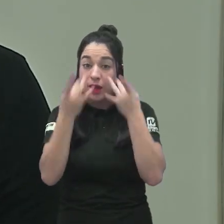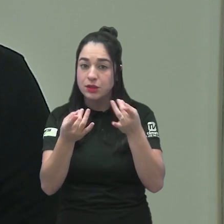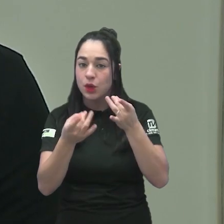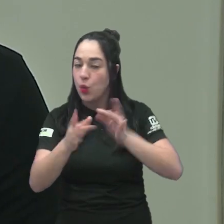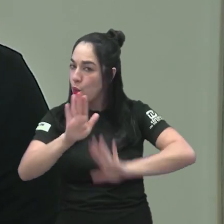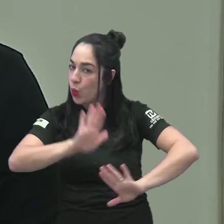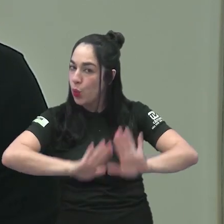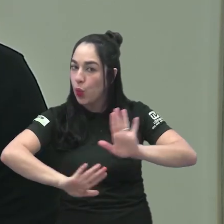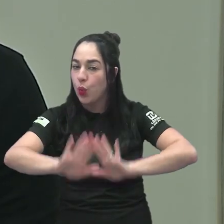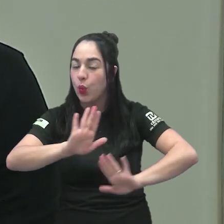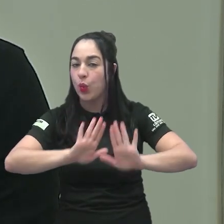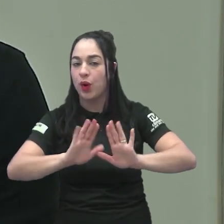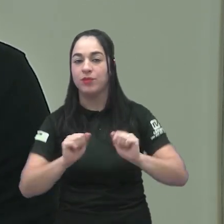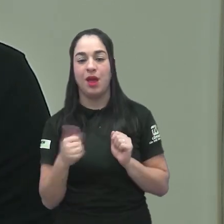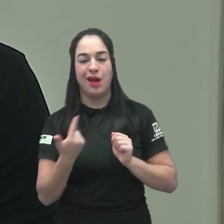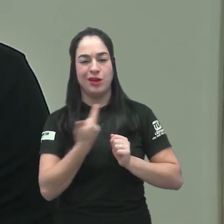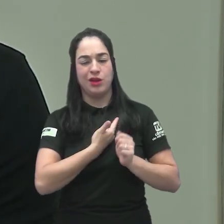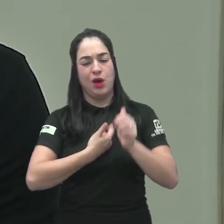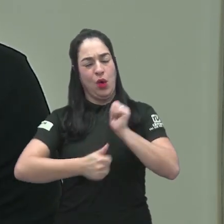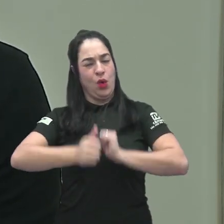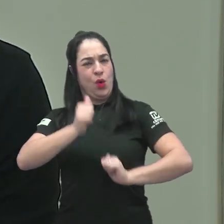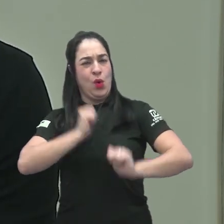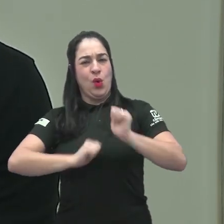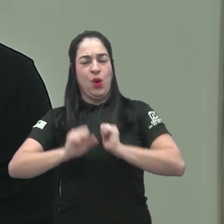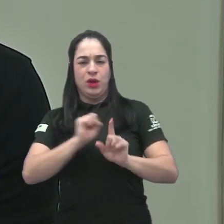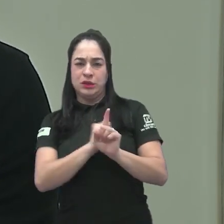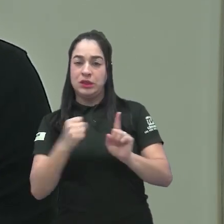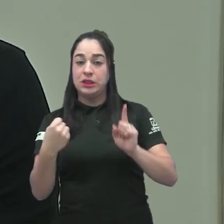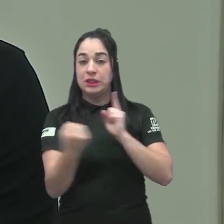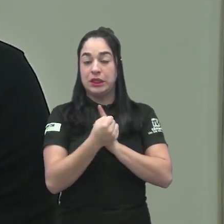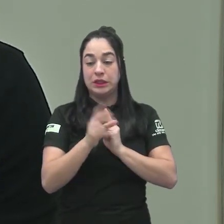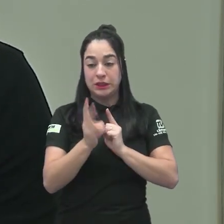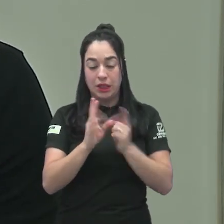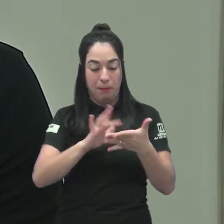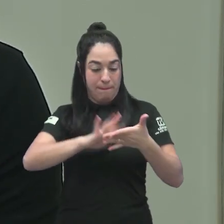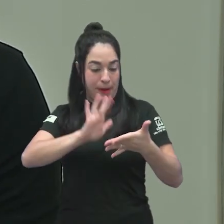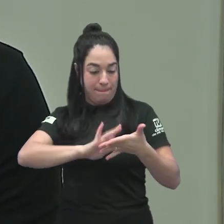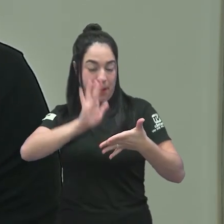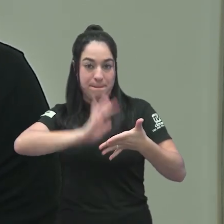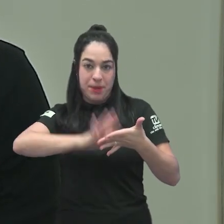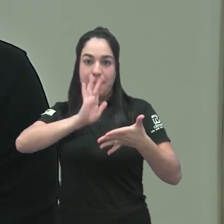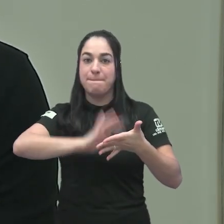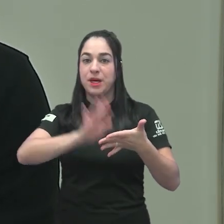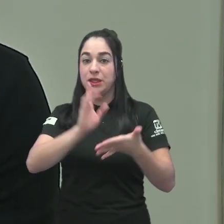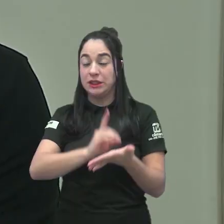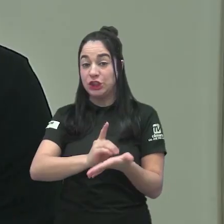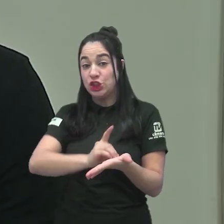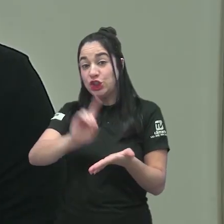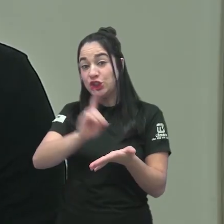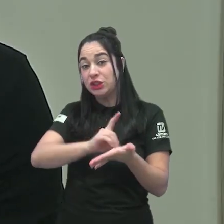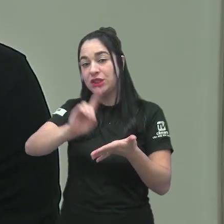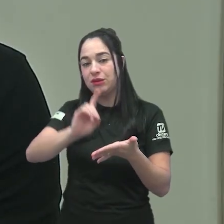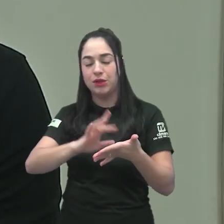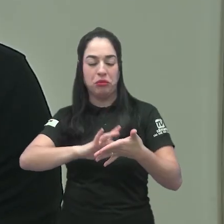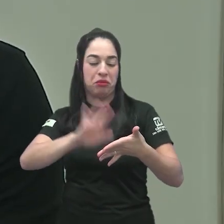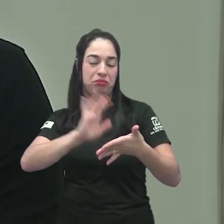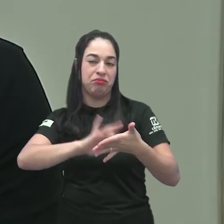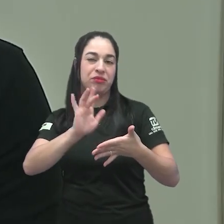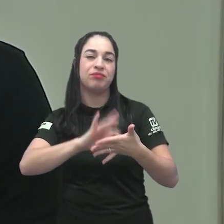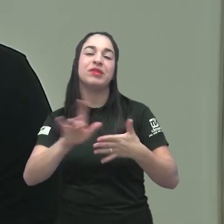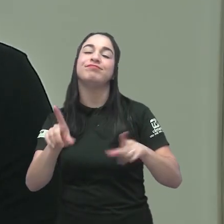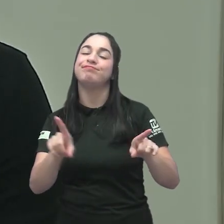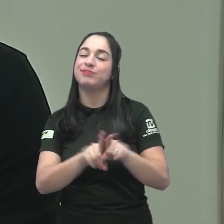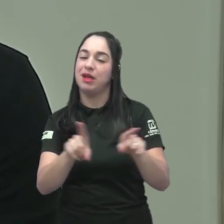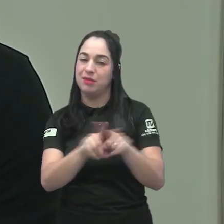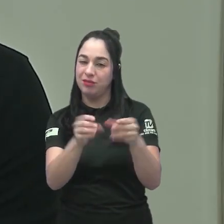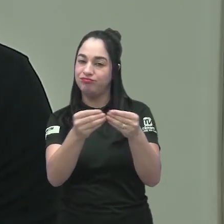geral da sociedade. A gente está passando por um momento de muita ansiedade na sociedade, uma sociedade que vive conectada, mundo digital. Então